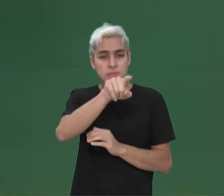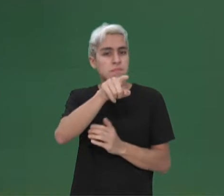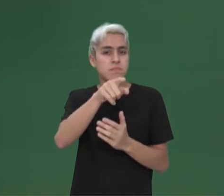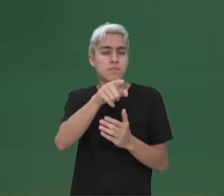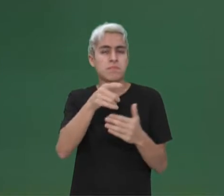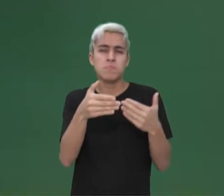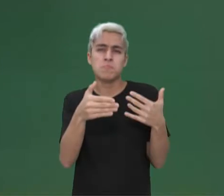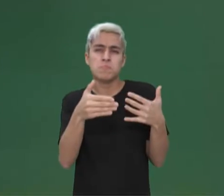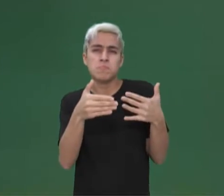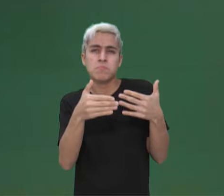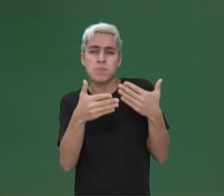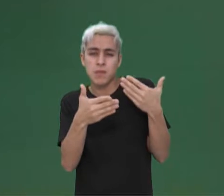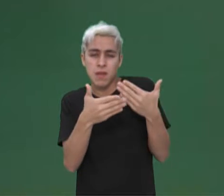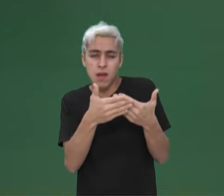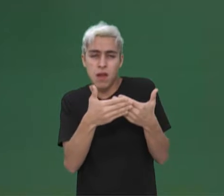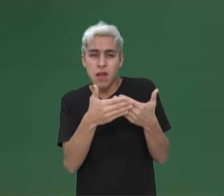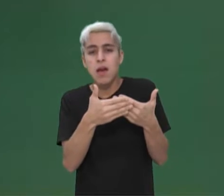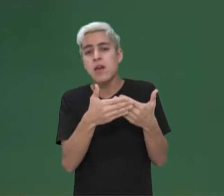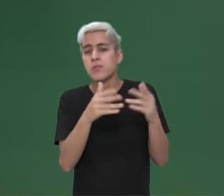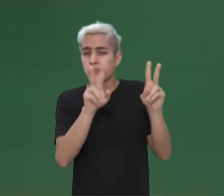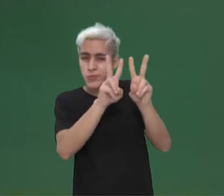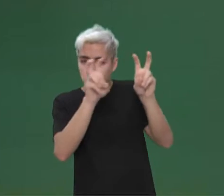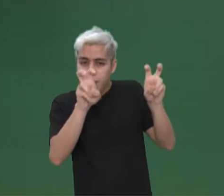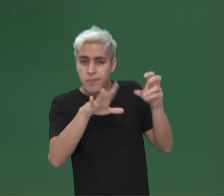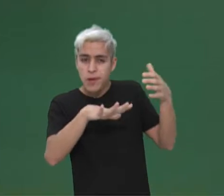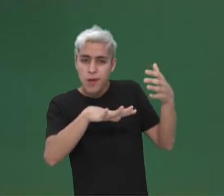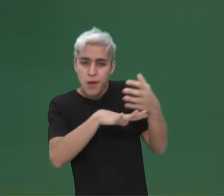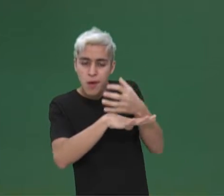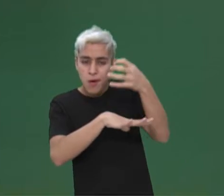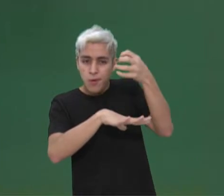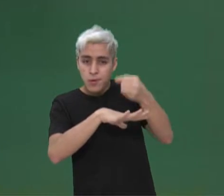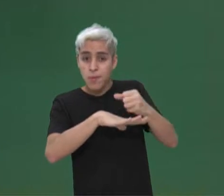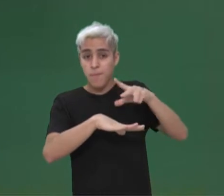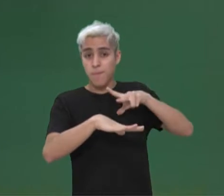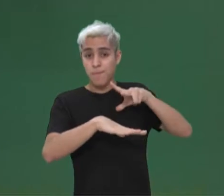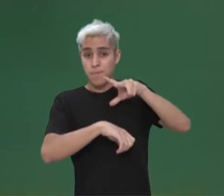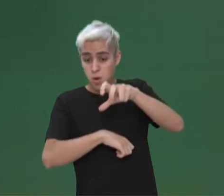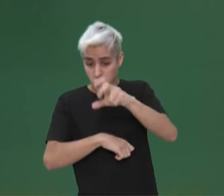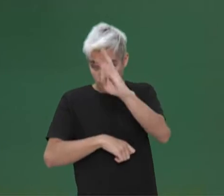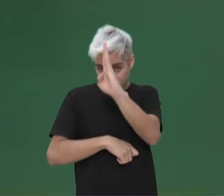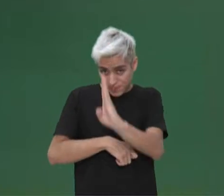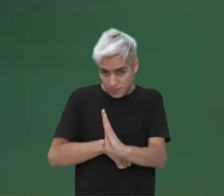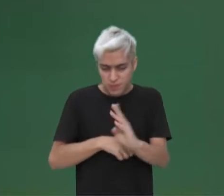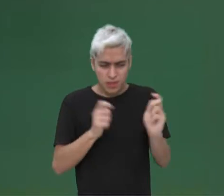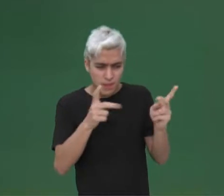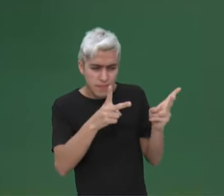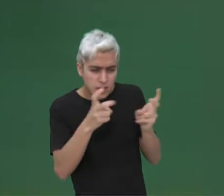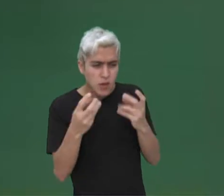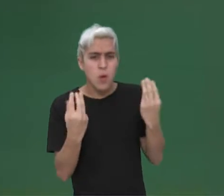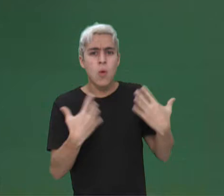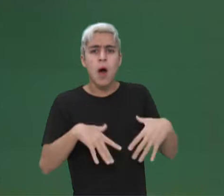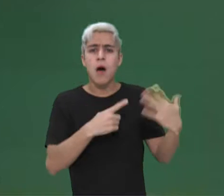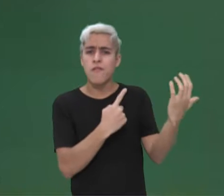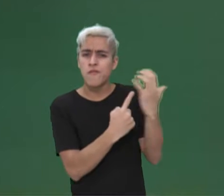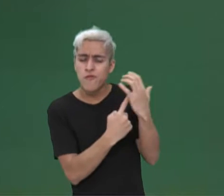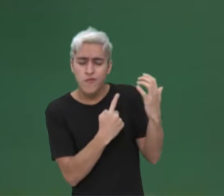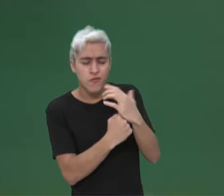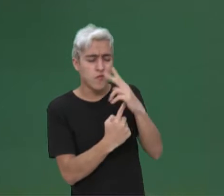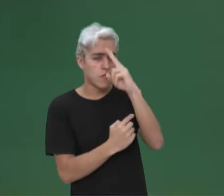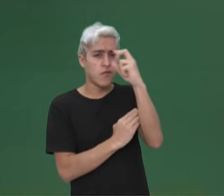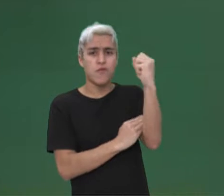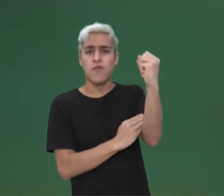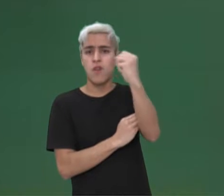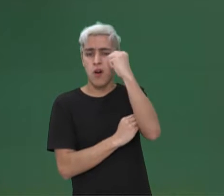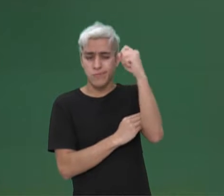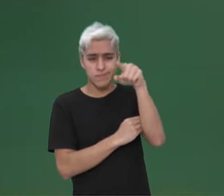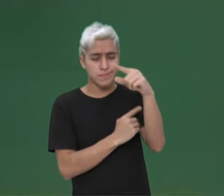das últimas aulas que nós tratamos da colonização portuguesa no Brasil, você consegue perceber que é enorme essa influência, que é muito grande